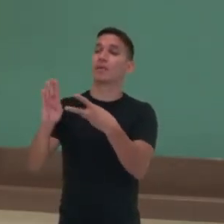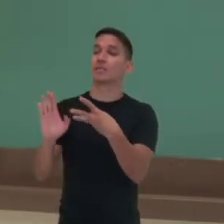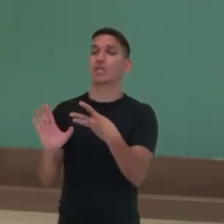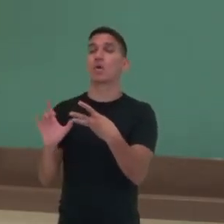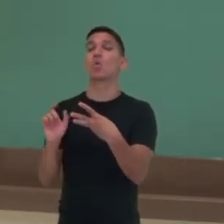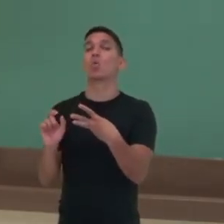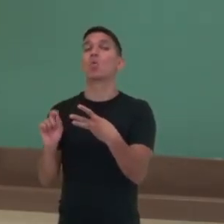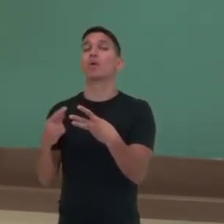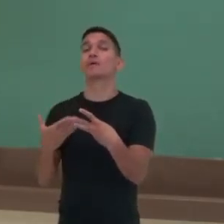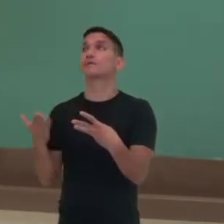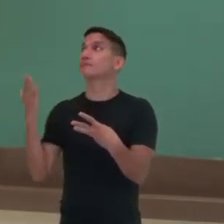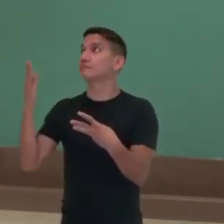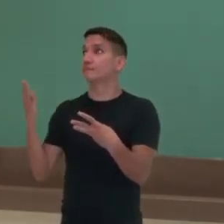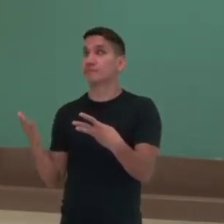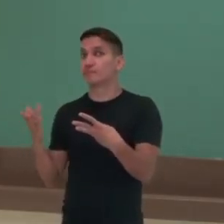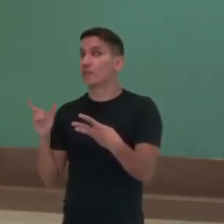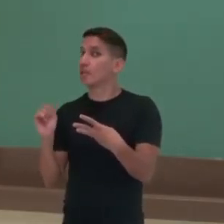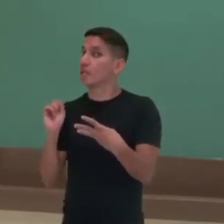certo? Porque esse